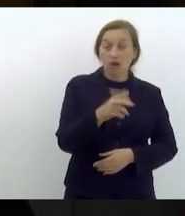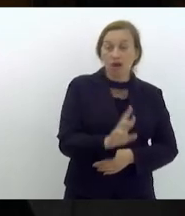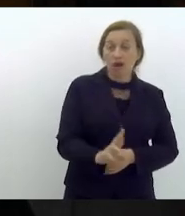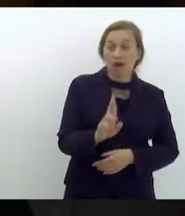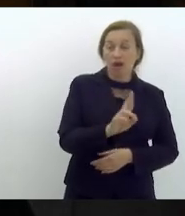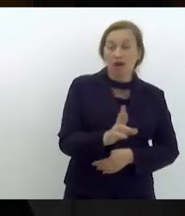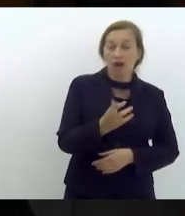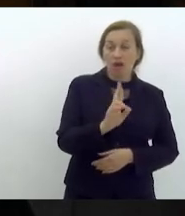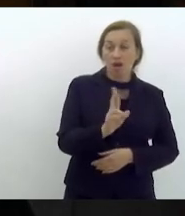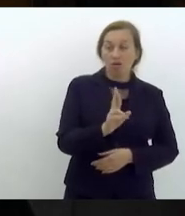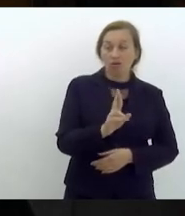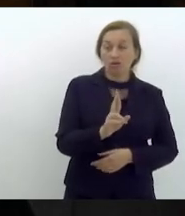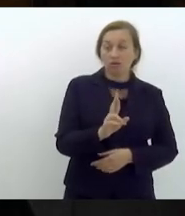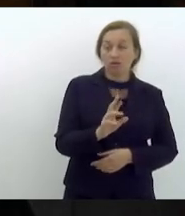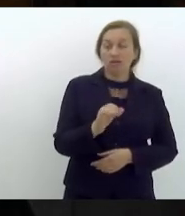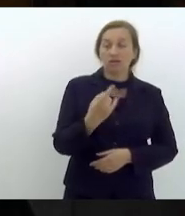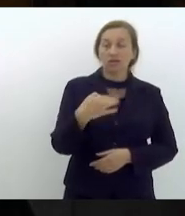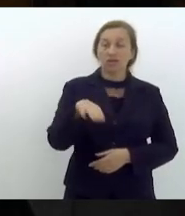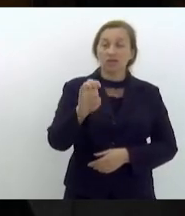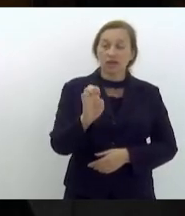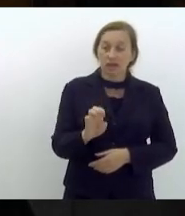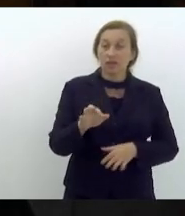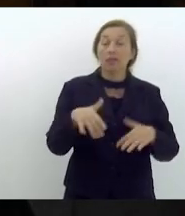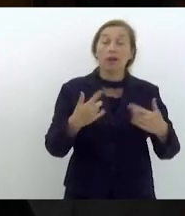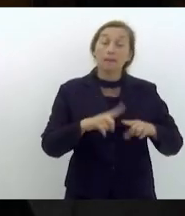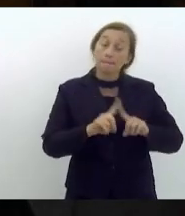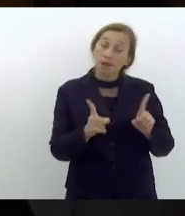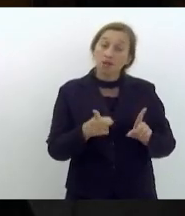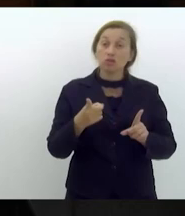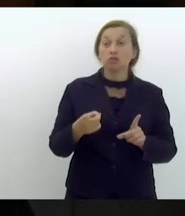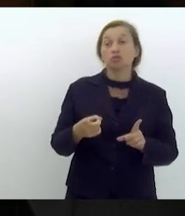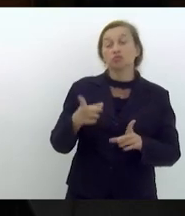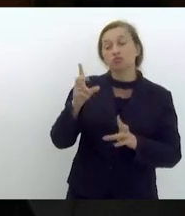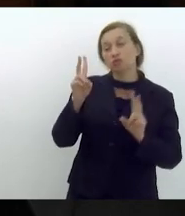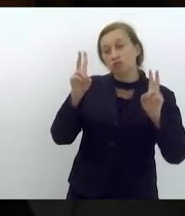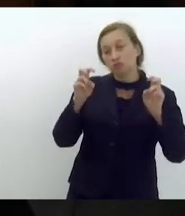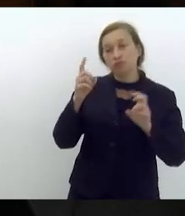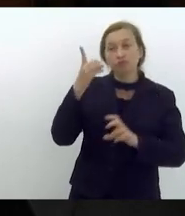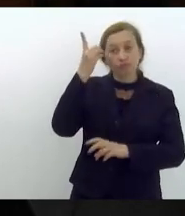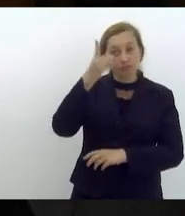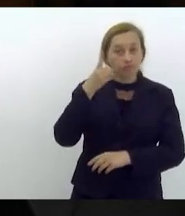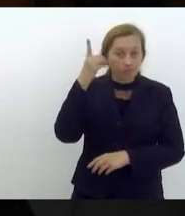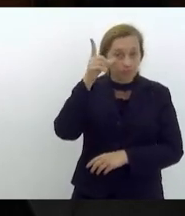mas uma questão deputada Lucinha me chamou atenção